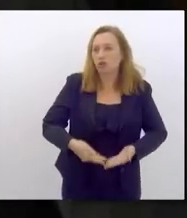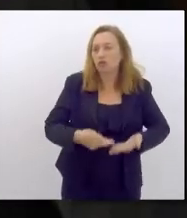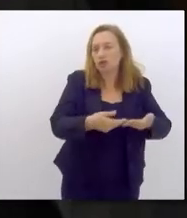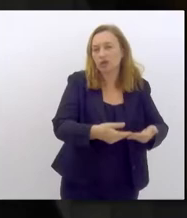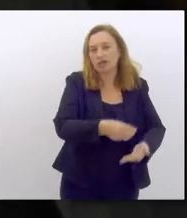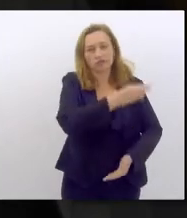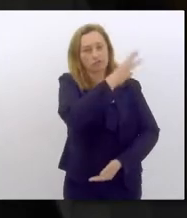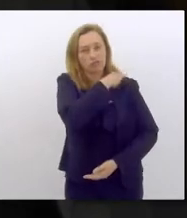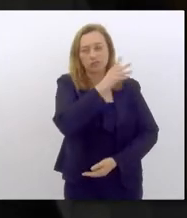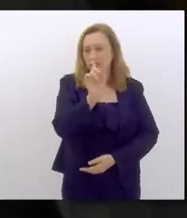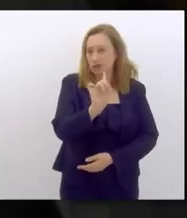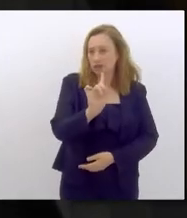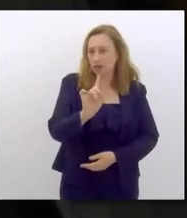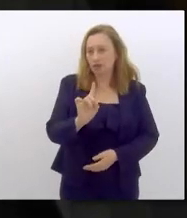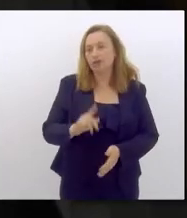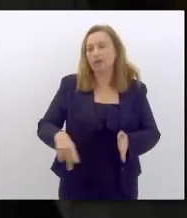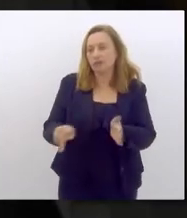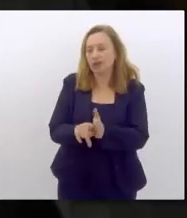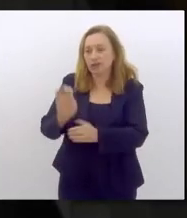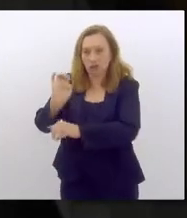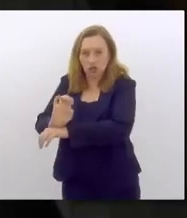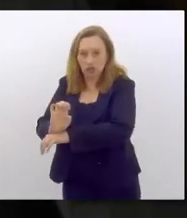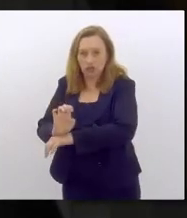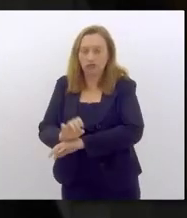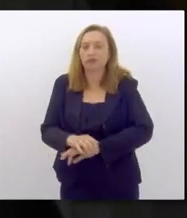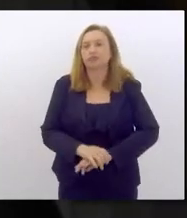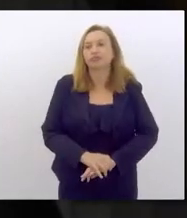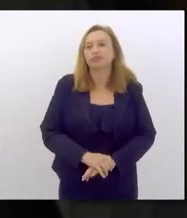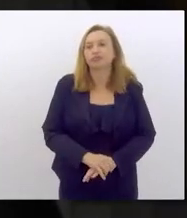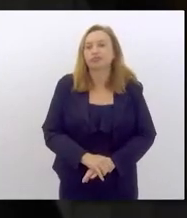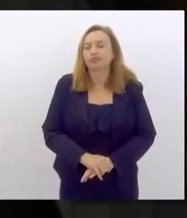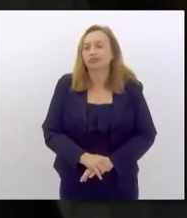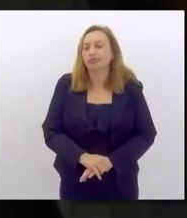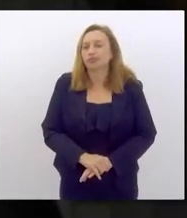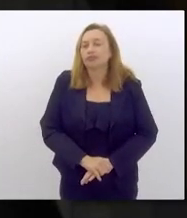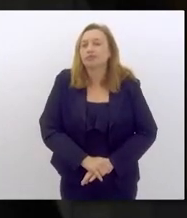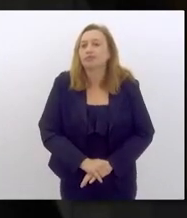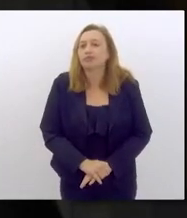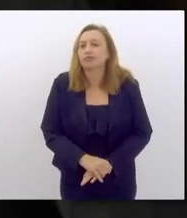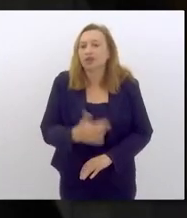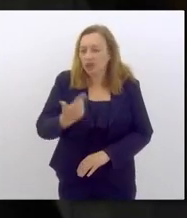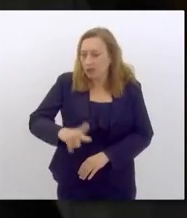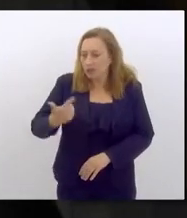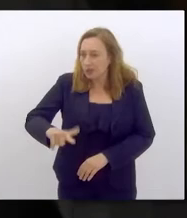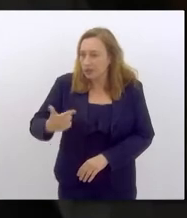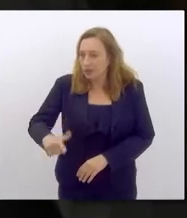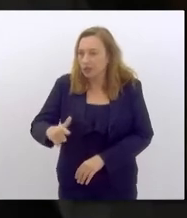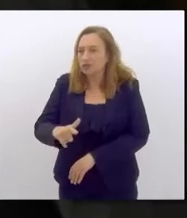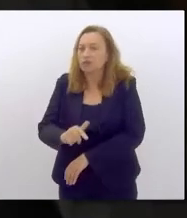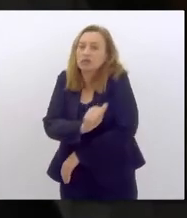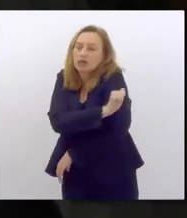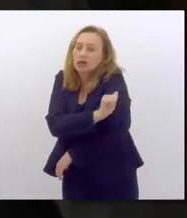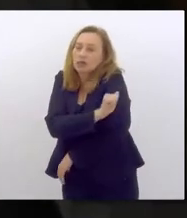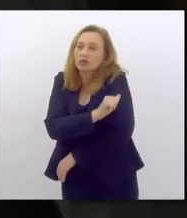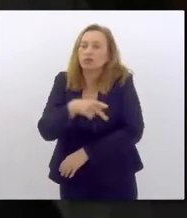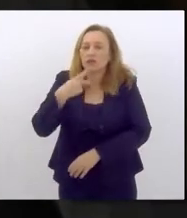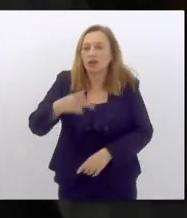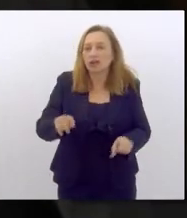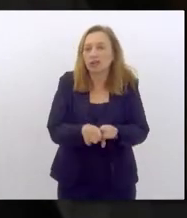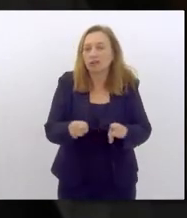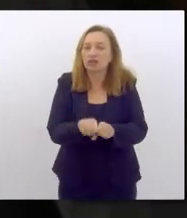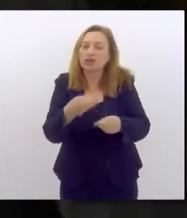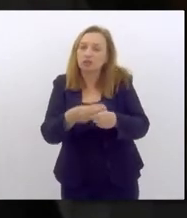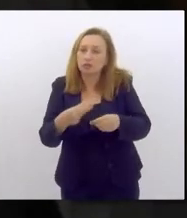ensino médio, que é da alçada dos estados. Além das taxas de evasão e das taxas de repetência, é bom destacar também